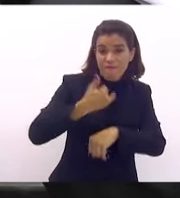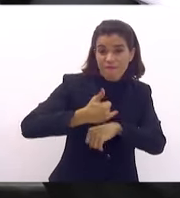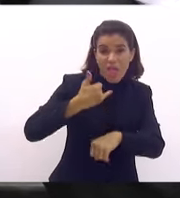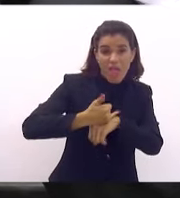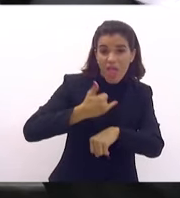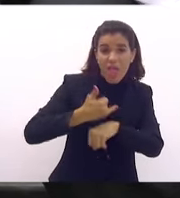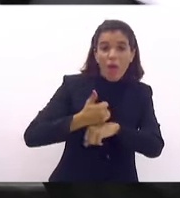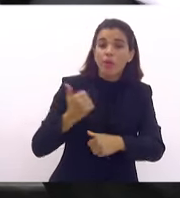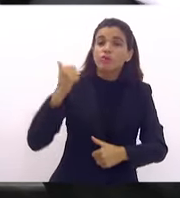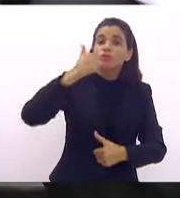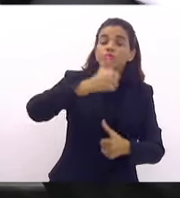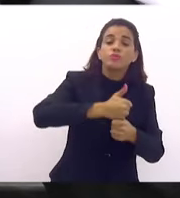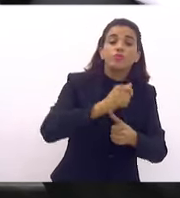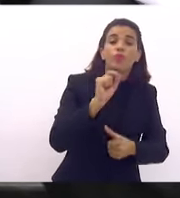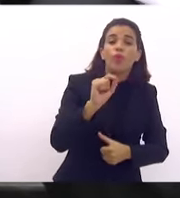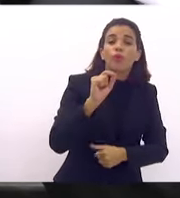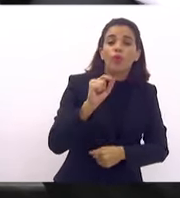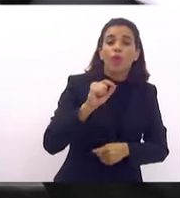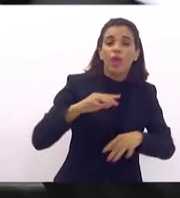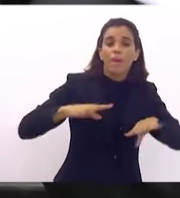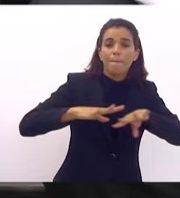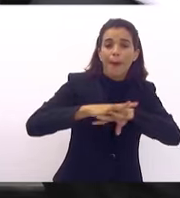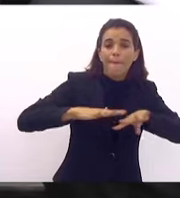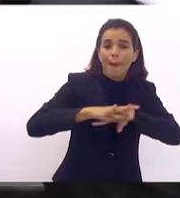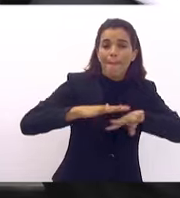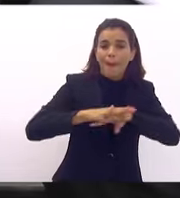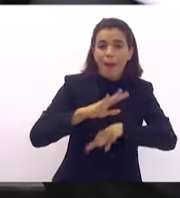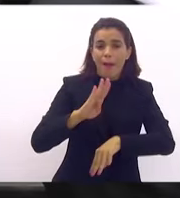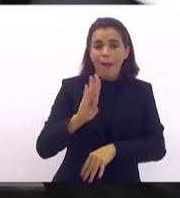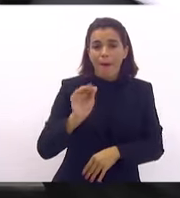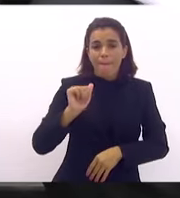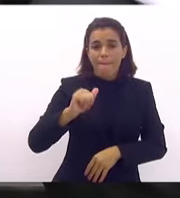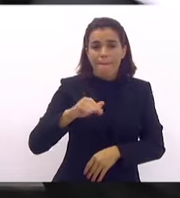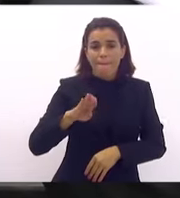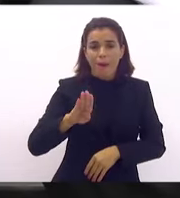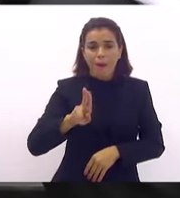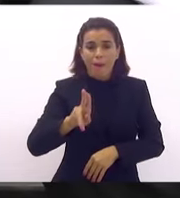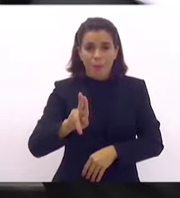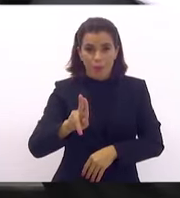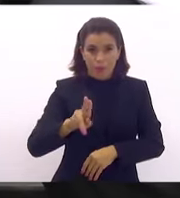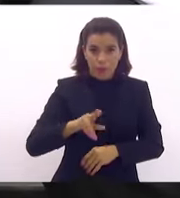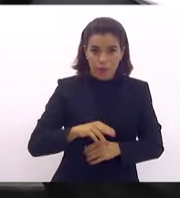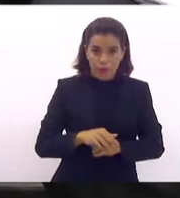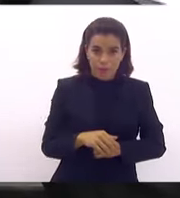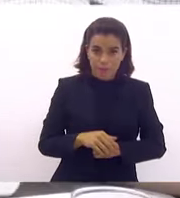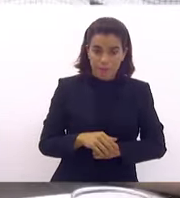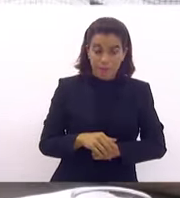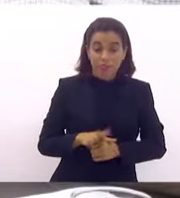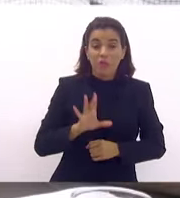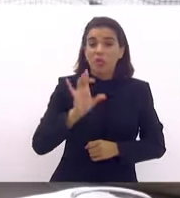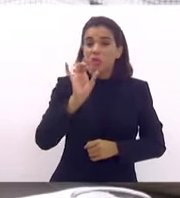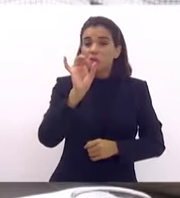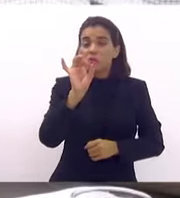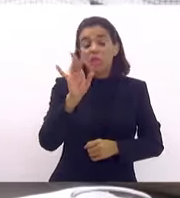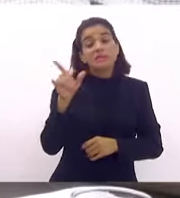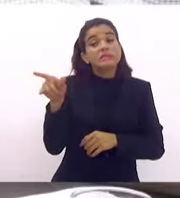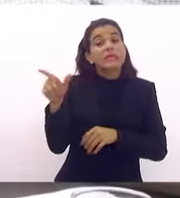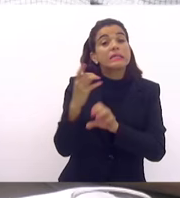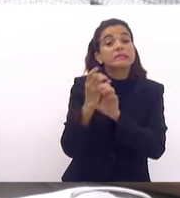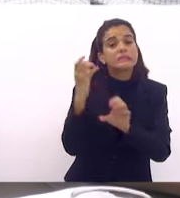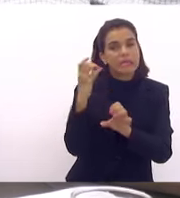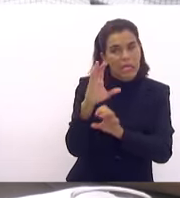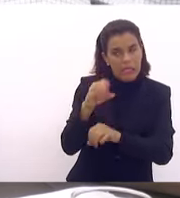era substituído por malha de bambu. Verdade. Que saiba o deputado Carlos Mink. Mas então, só para dizer... Isso é engenharia, o